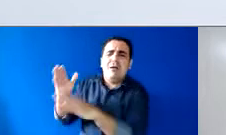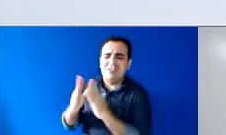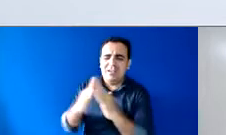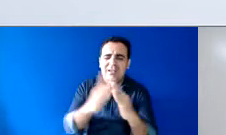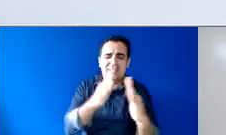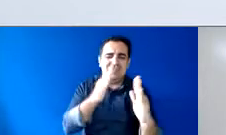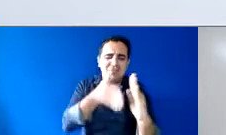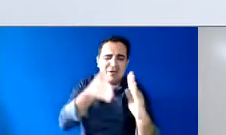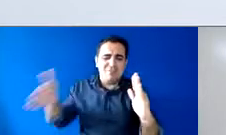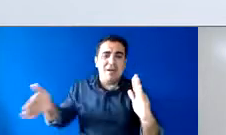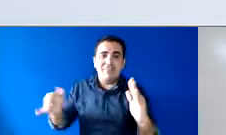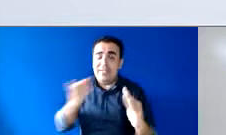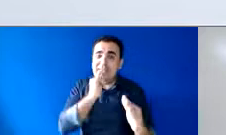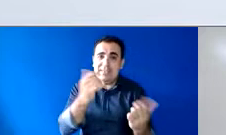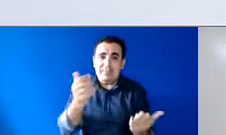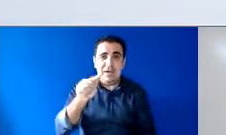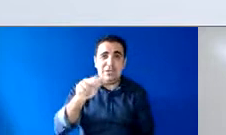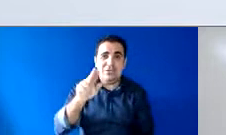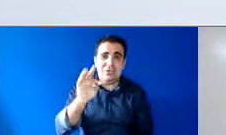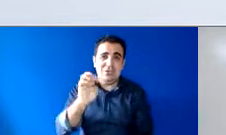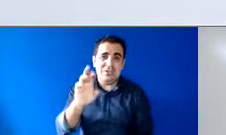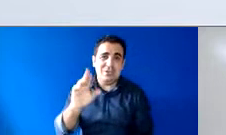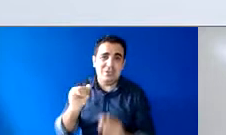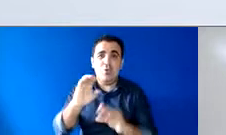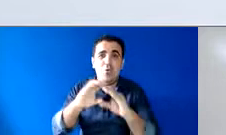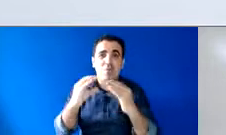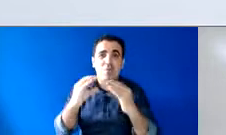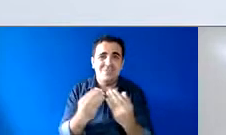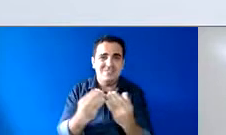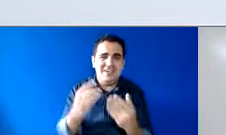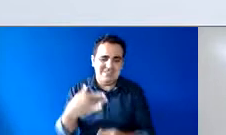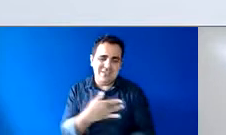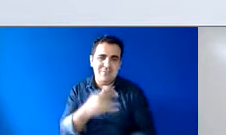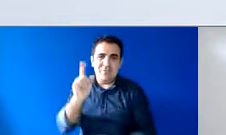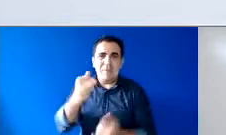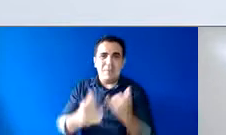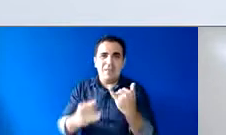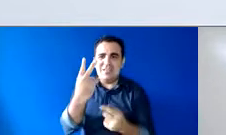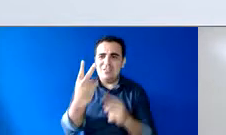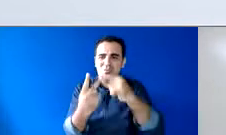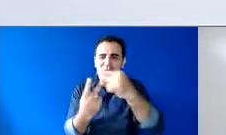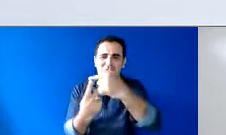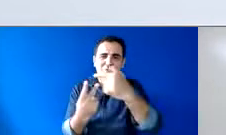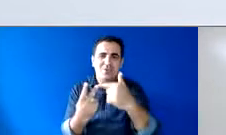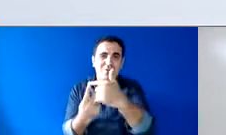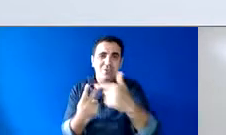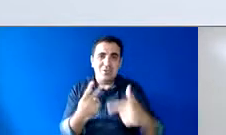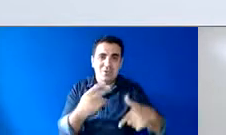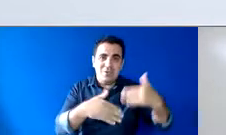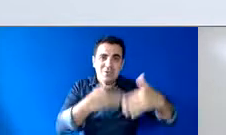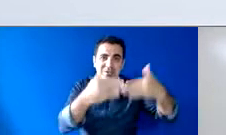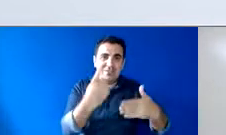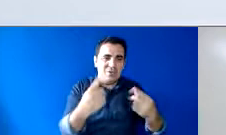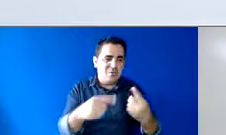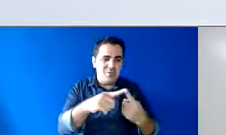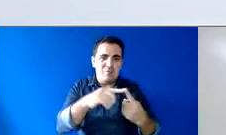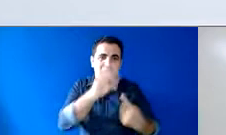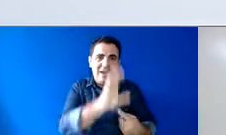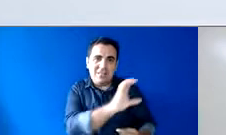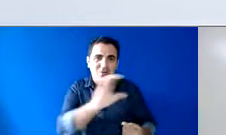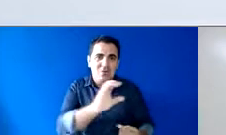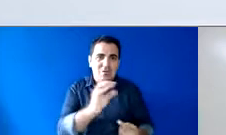lembram, o agente comunitário de saúde, ele é um desenvolvimento de duas categorias. Uma categoria católica, né, que é o agente